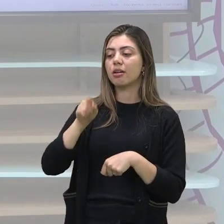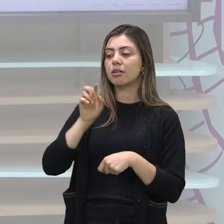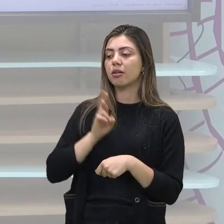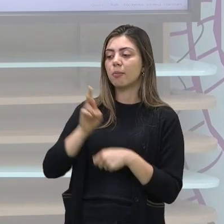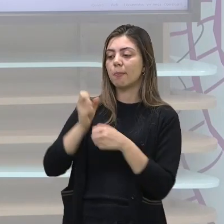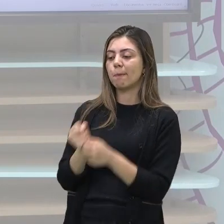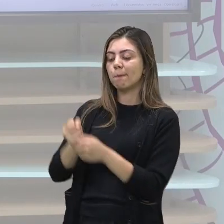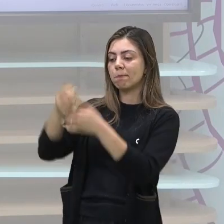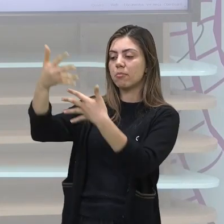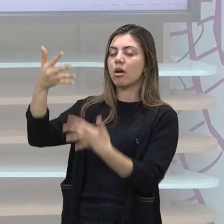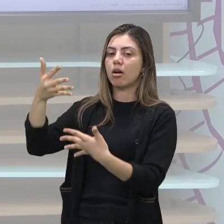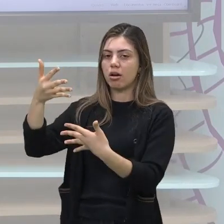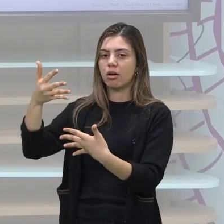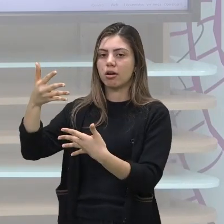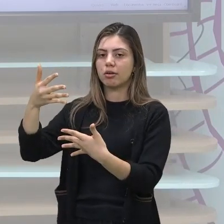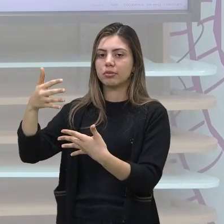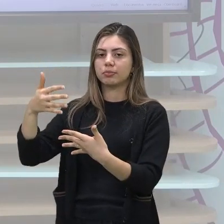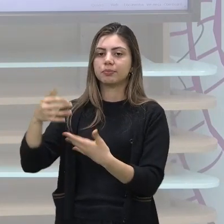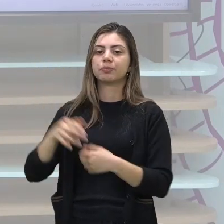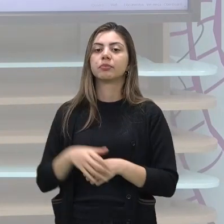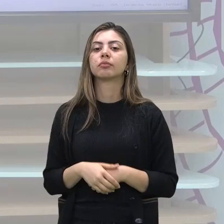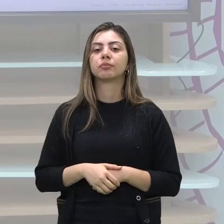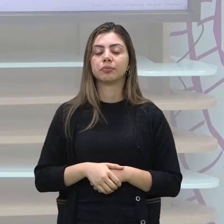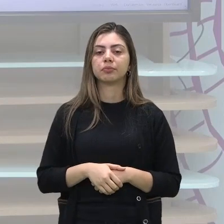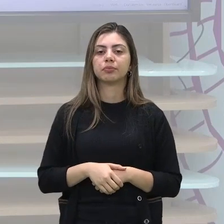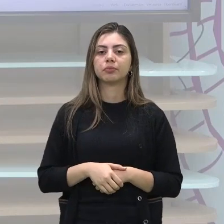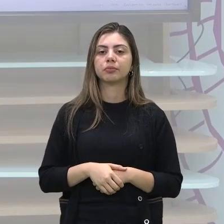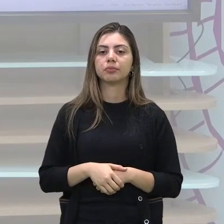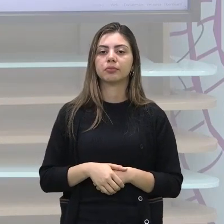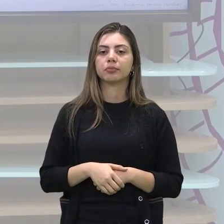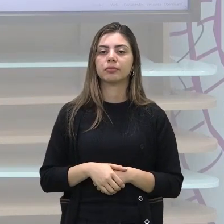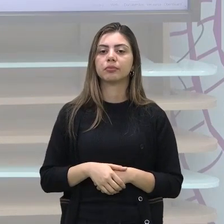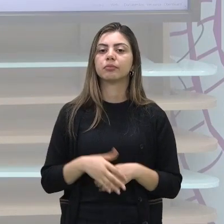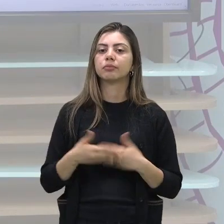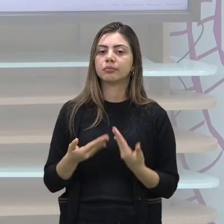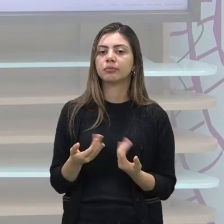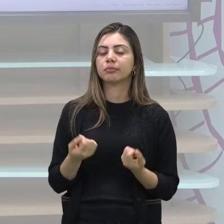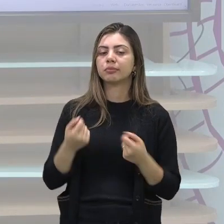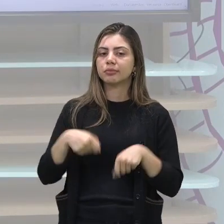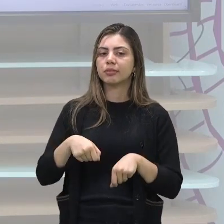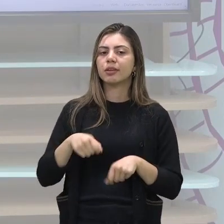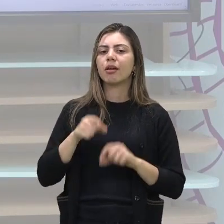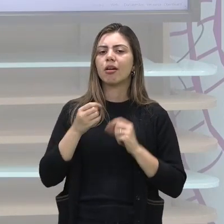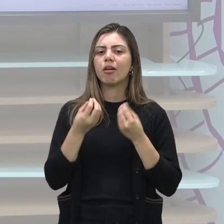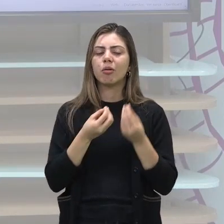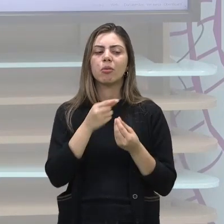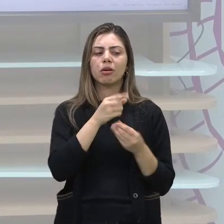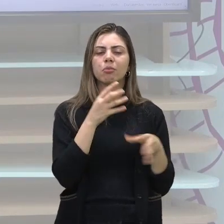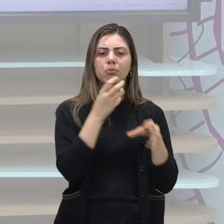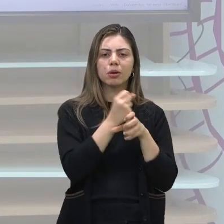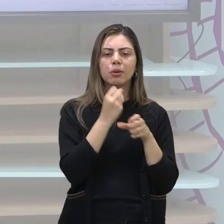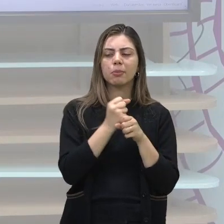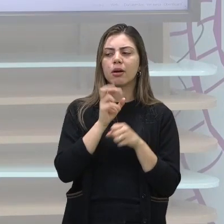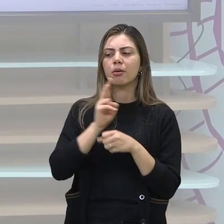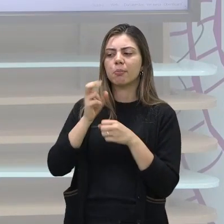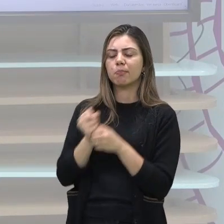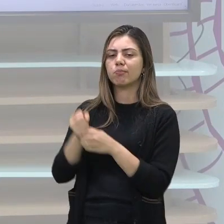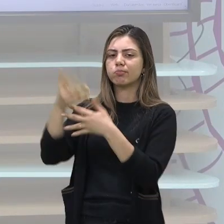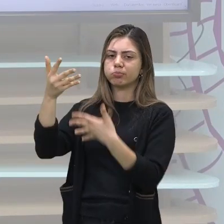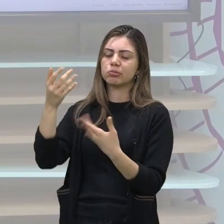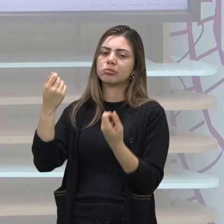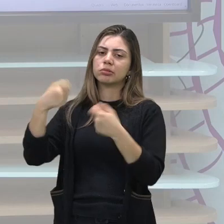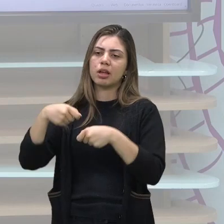decisão e a outra, né, N maneiras distintas, tá? Então,